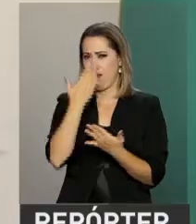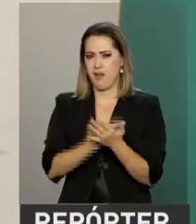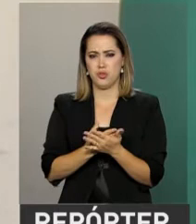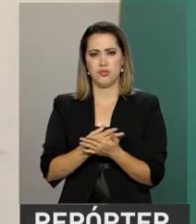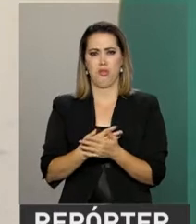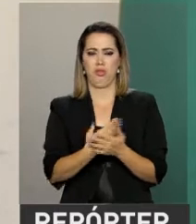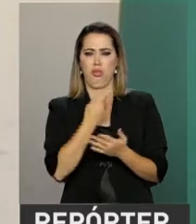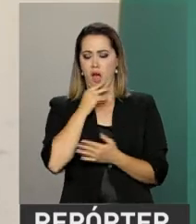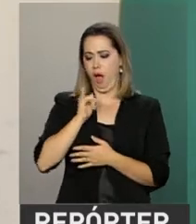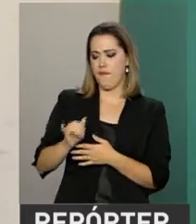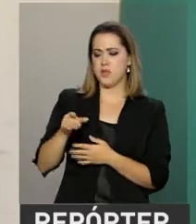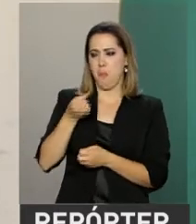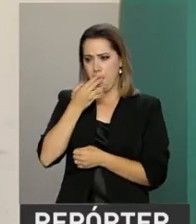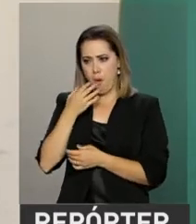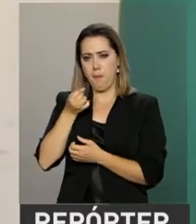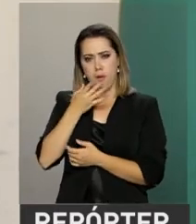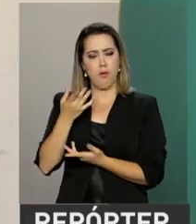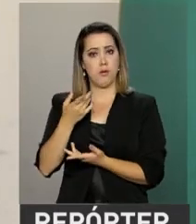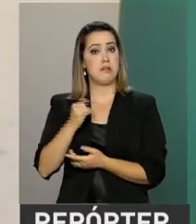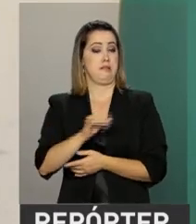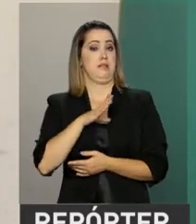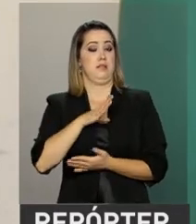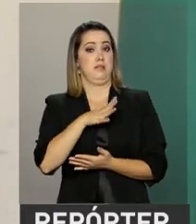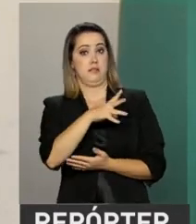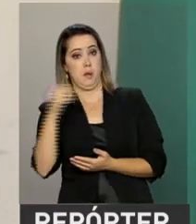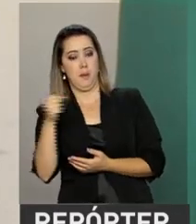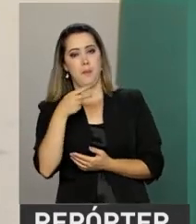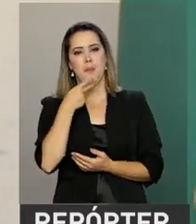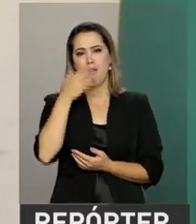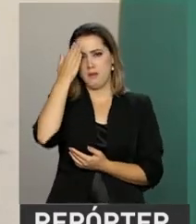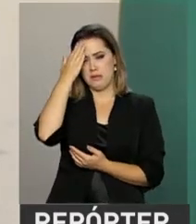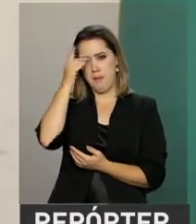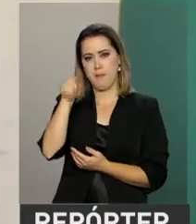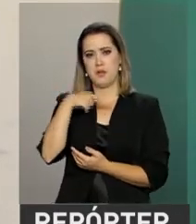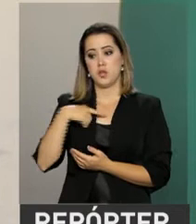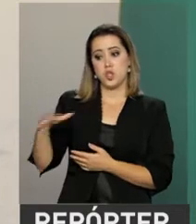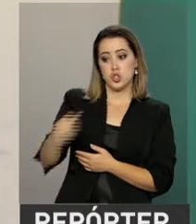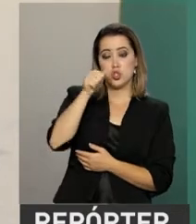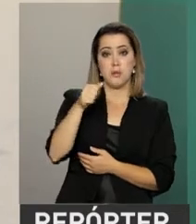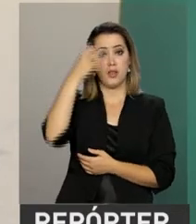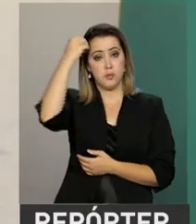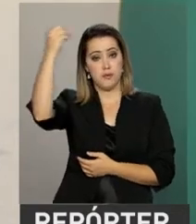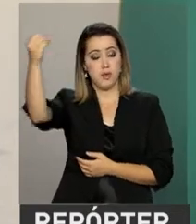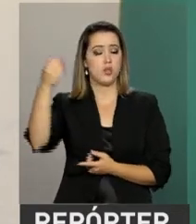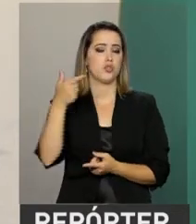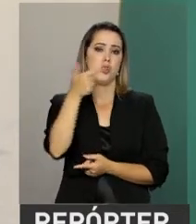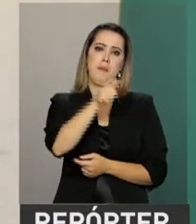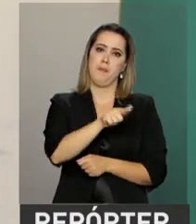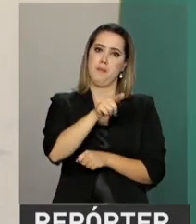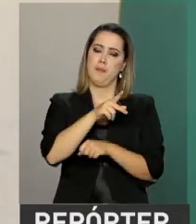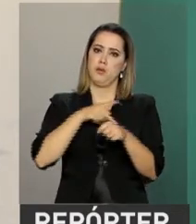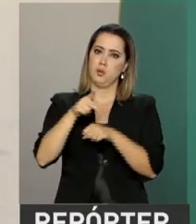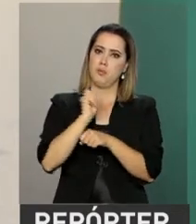recebe. Se por acaso recebeu algum tipo de proposta para ir para fora do Brasil, ou mesmo para dentro do Brasil, para um outro